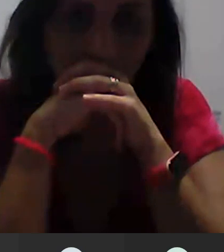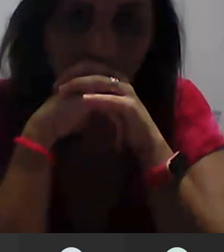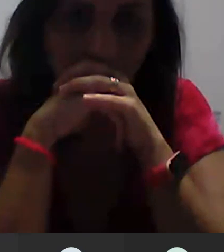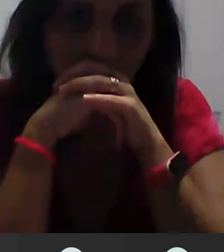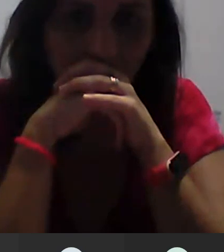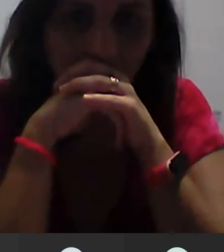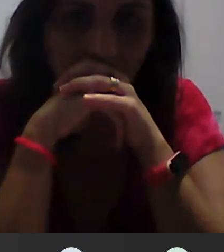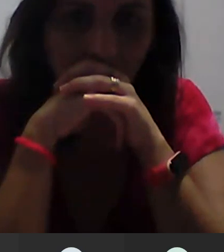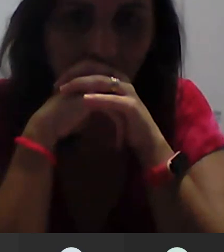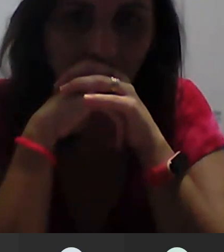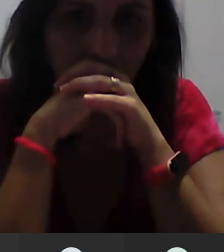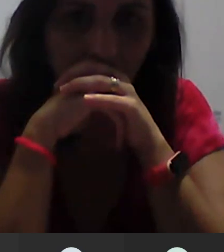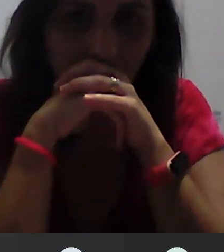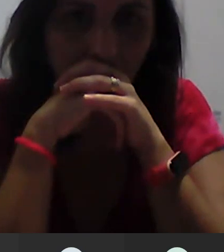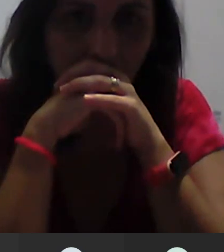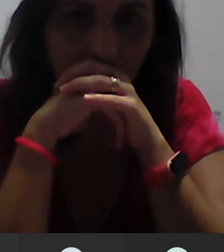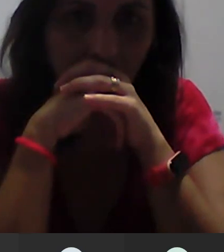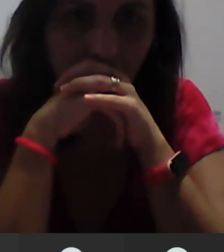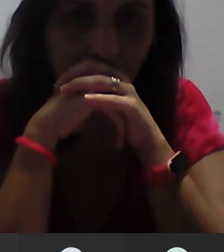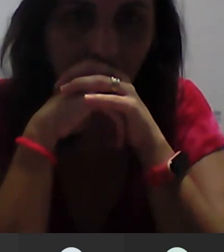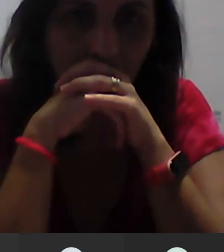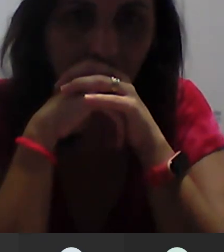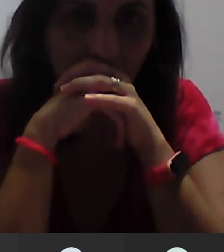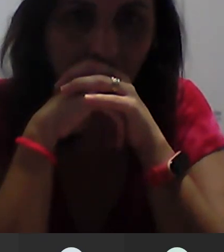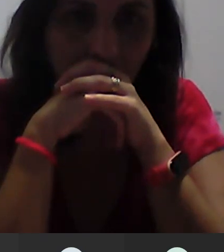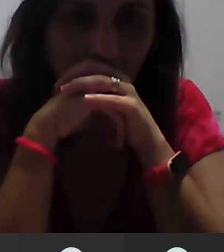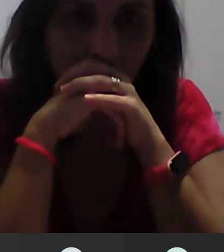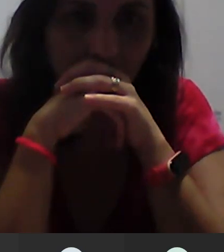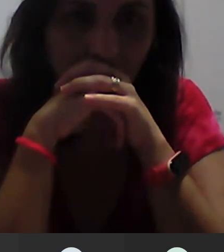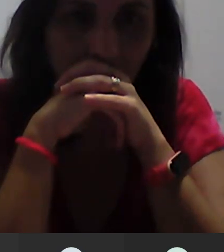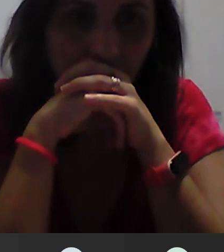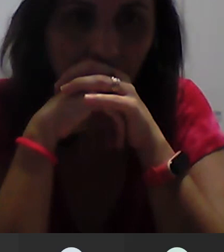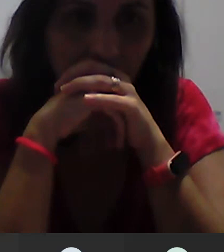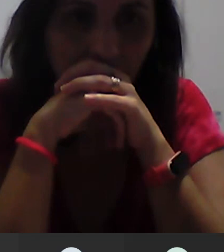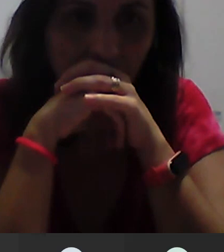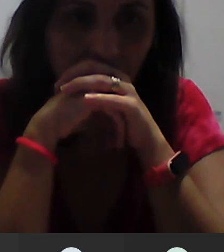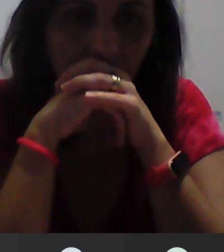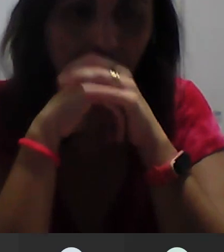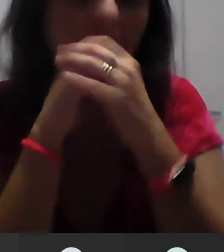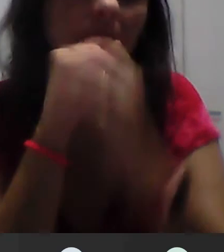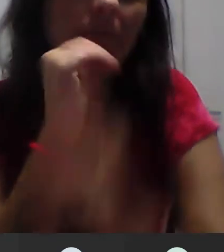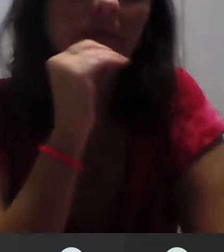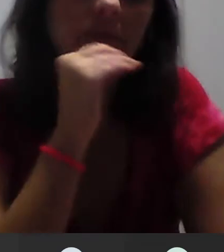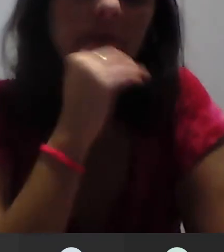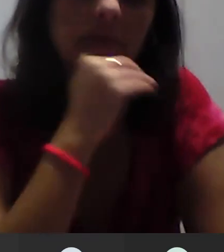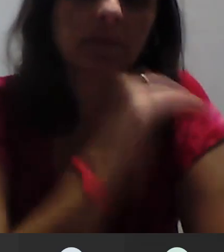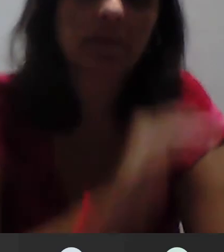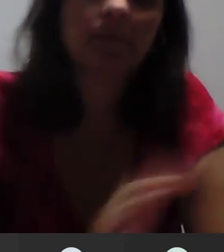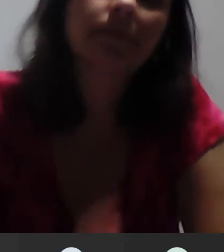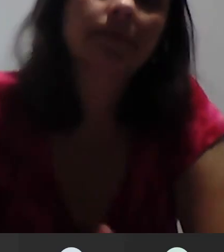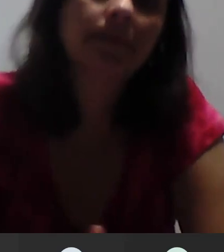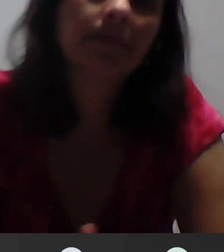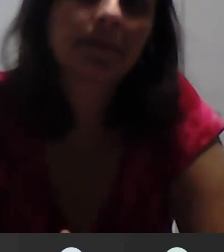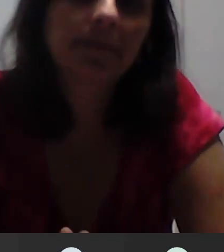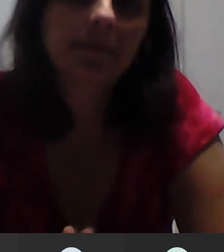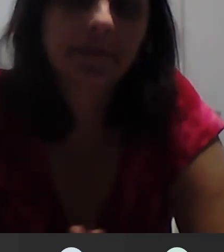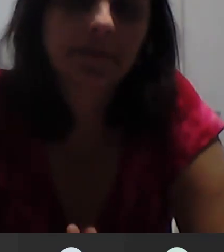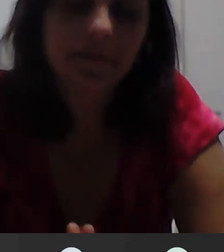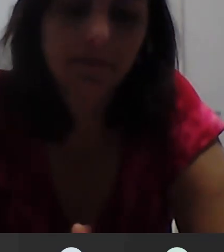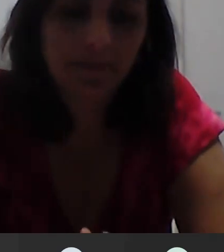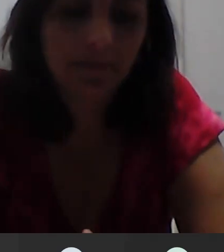Eu não ouvi. Né, foi um prazer estar com vocês e mais uma vez dizer para vocês, o que vocês